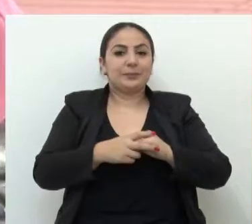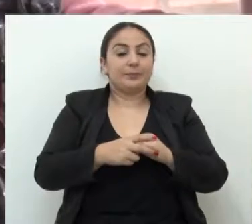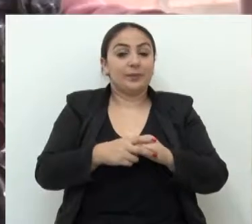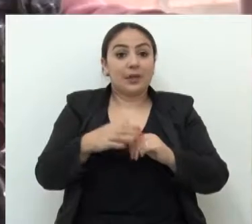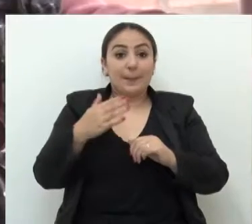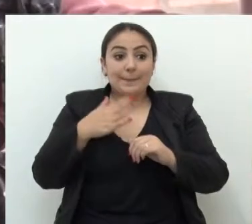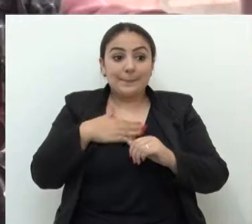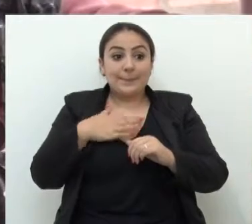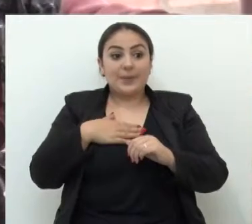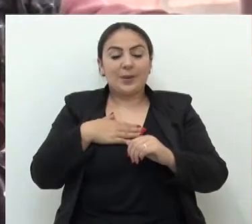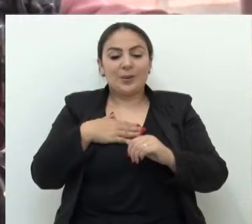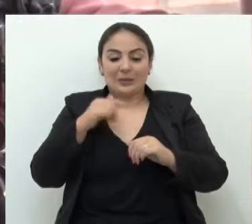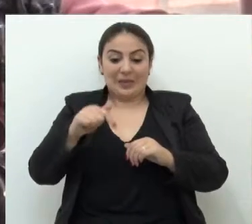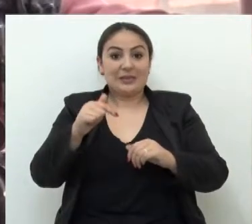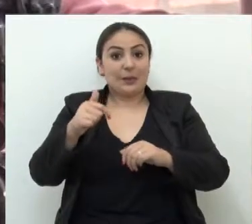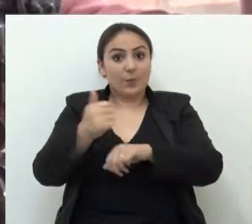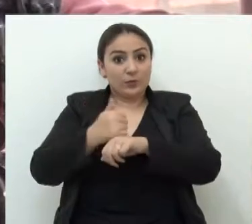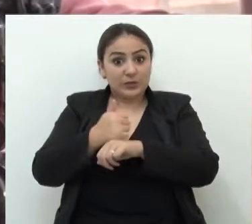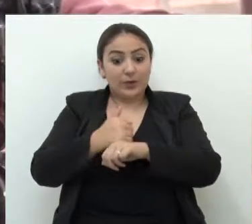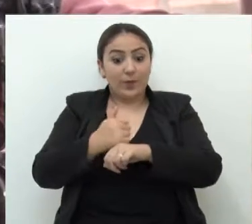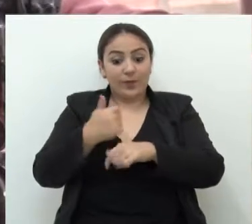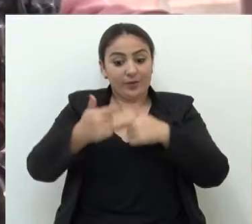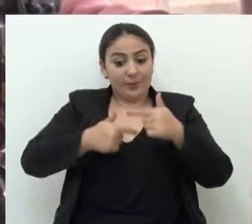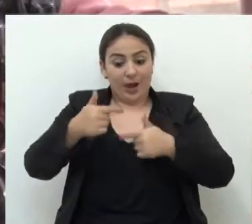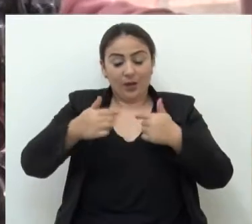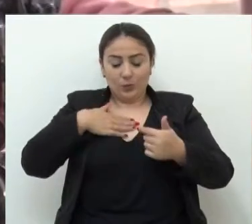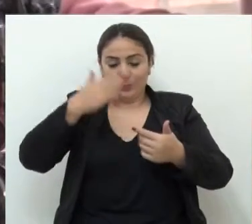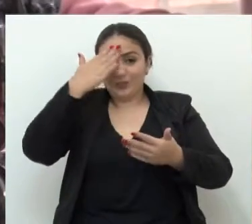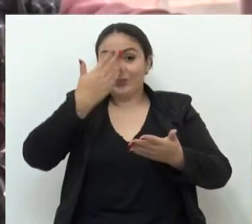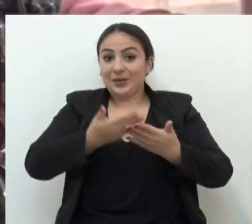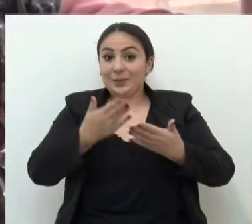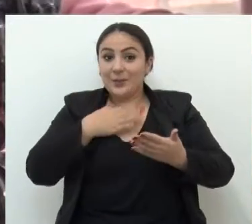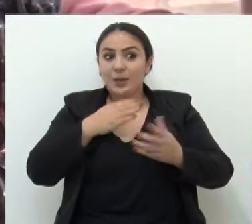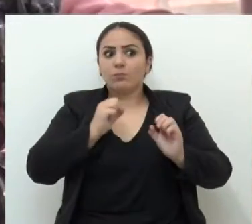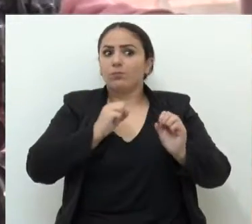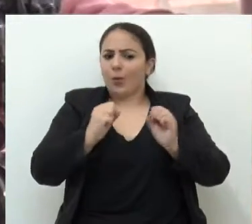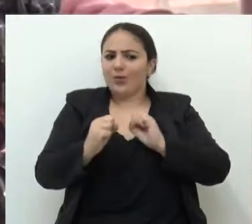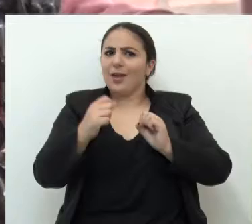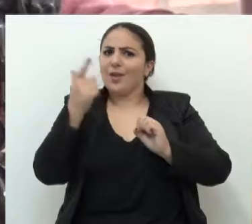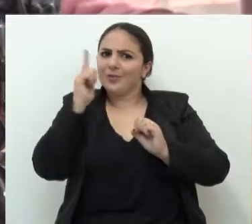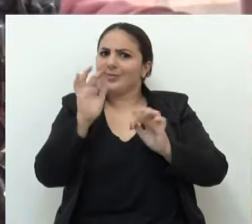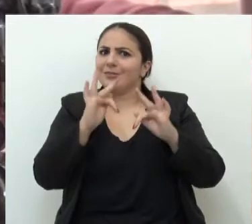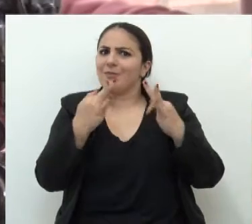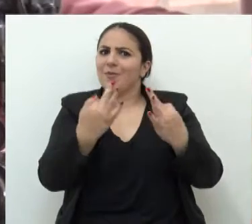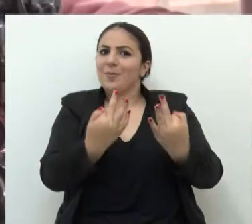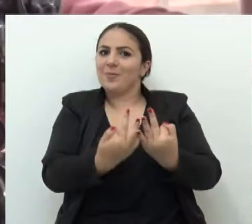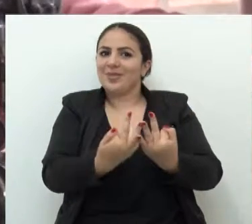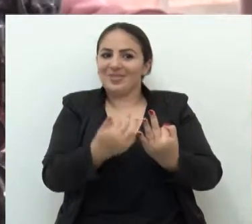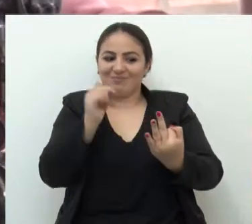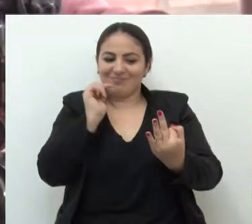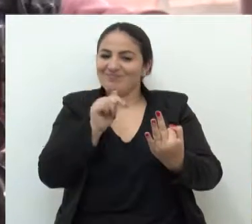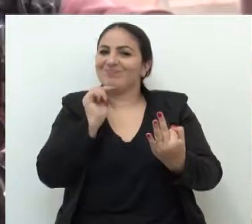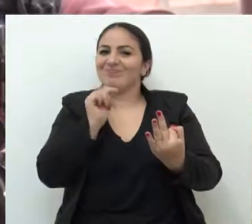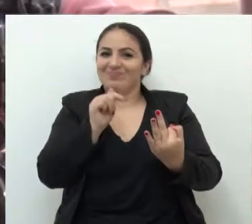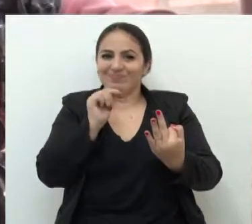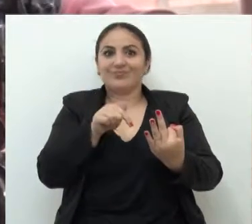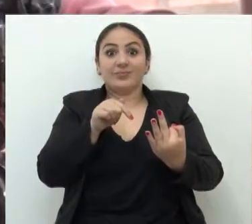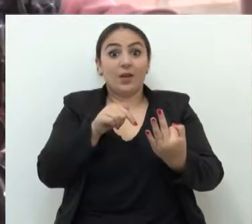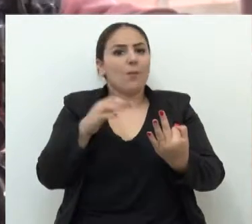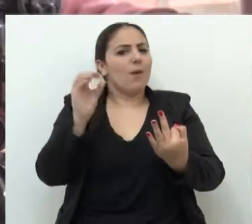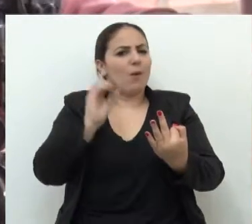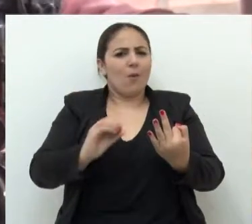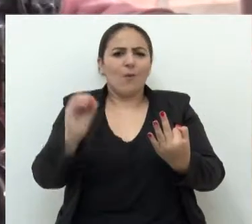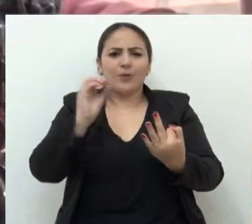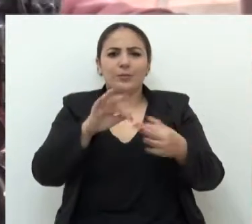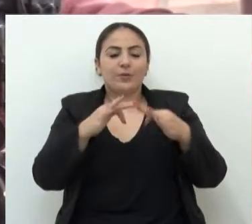simples. Me deu trabalho, ela me deu confiança, ela me deu assim, poder ter uma família,